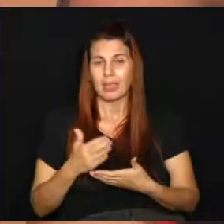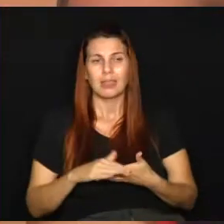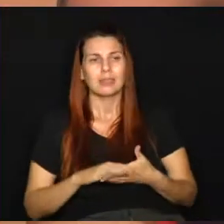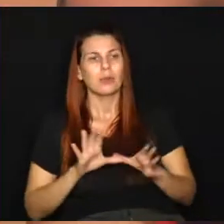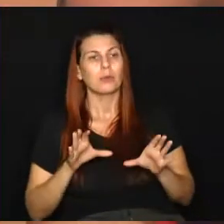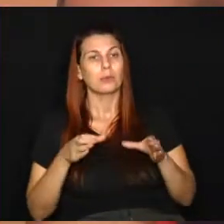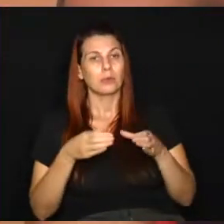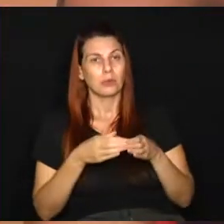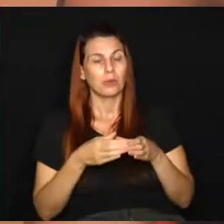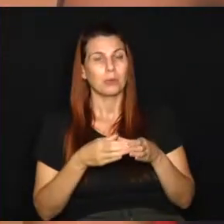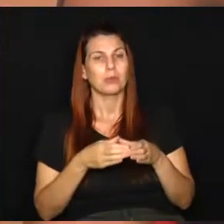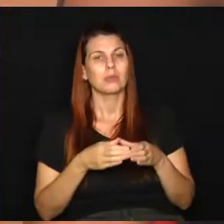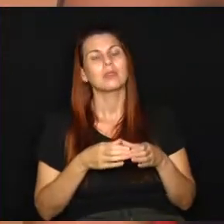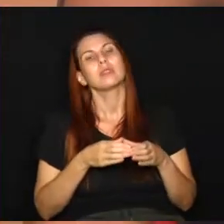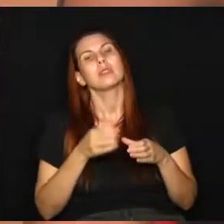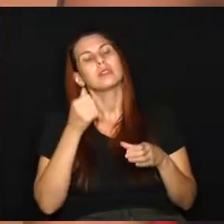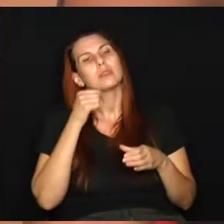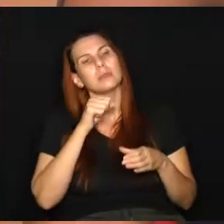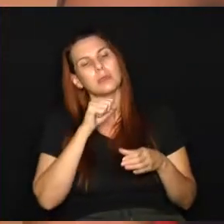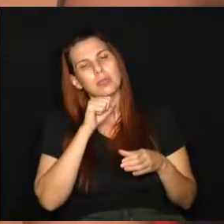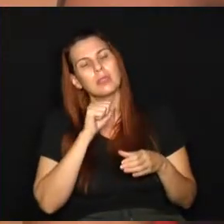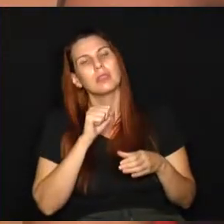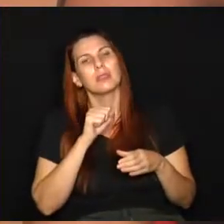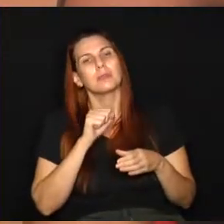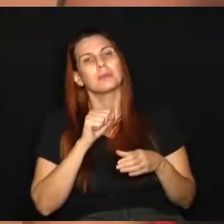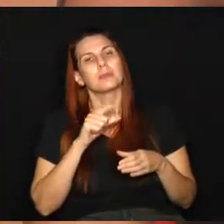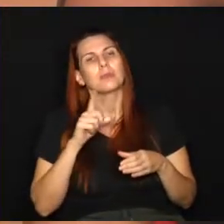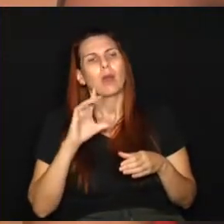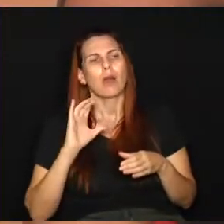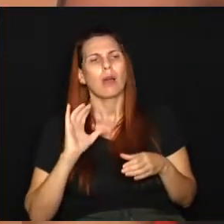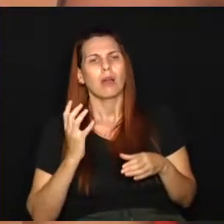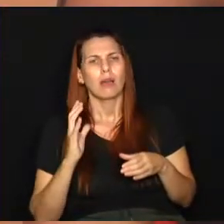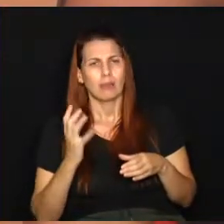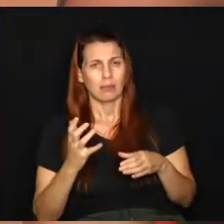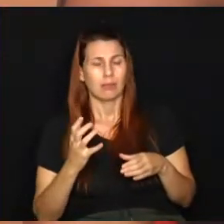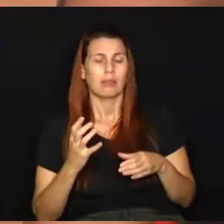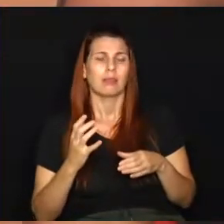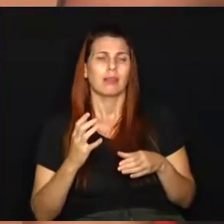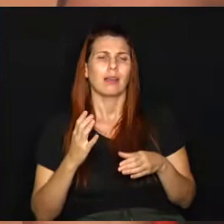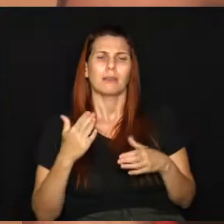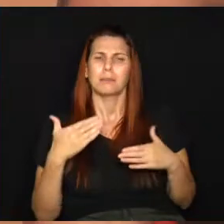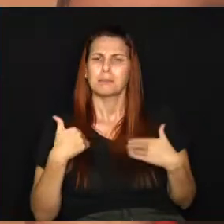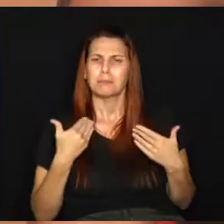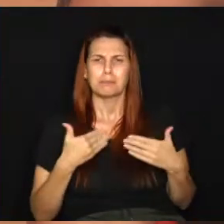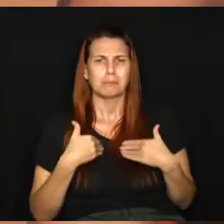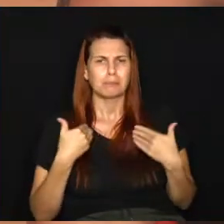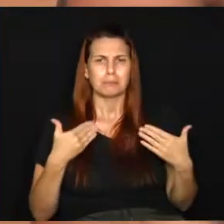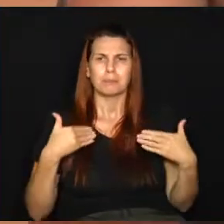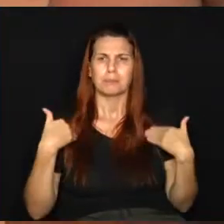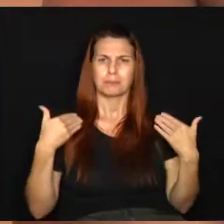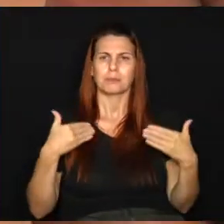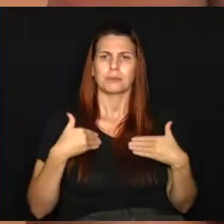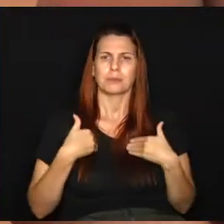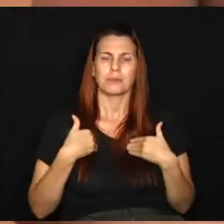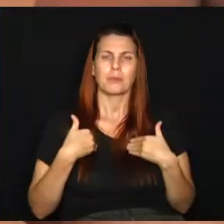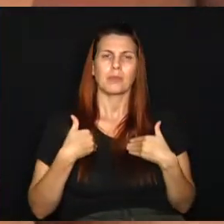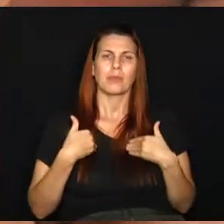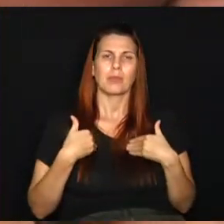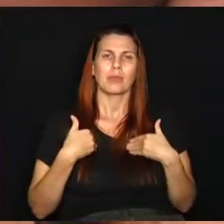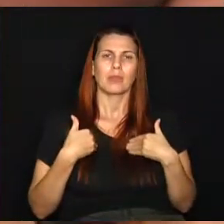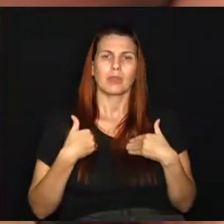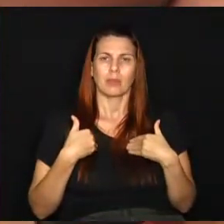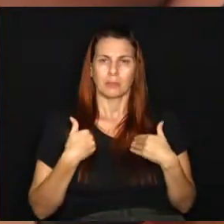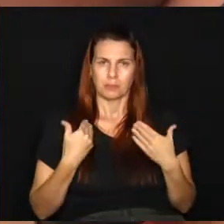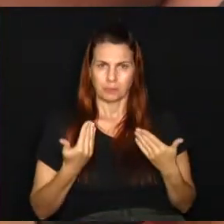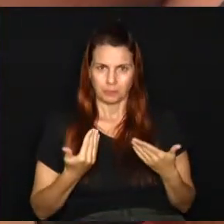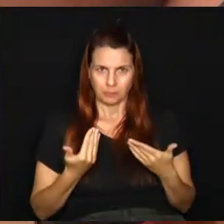coletivo tem tido casos de muita alegria para a gente, que são casos